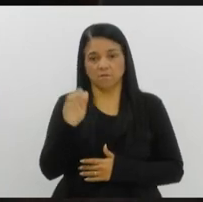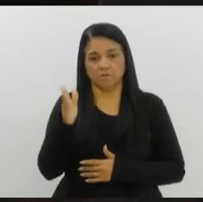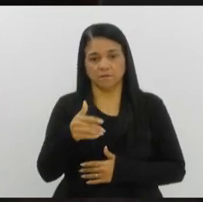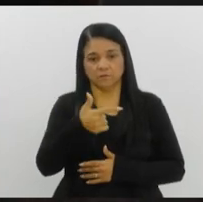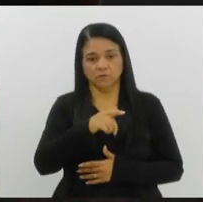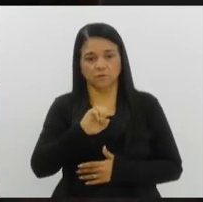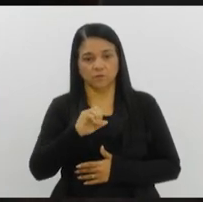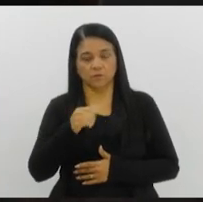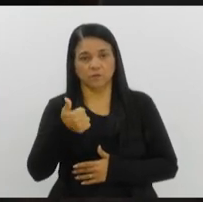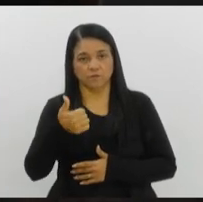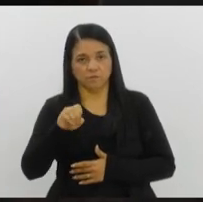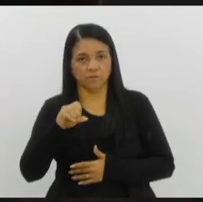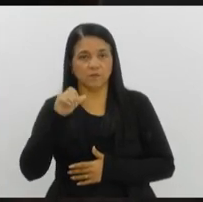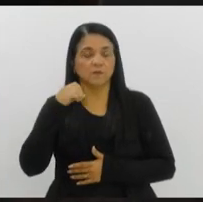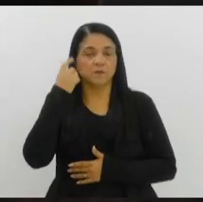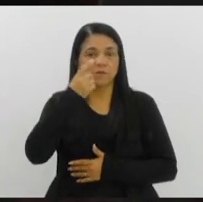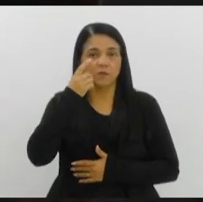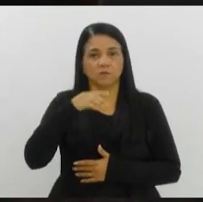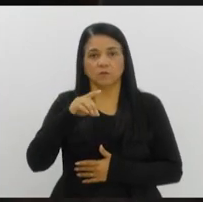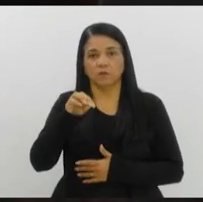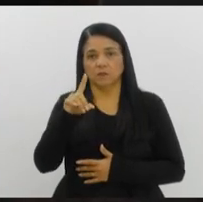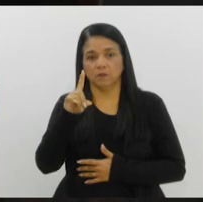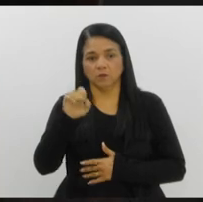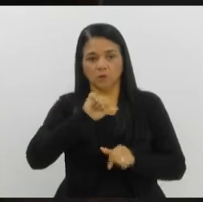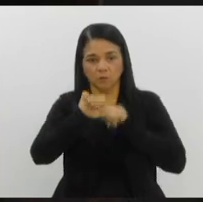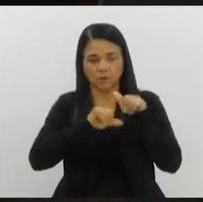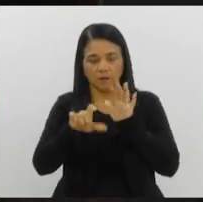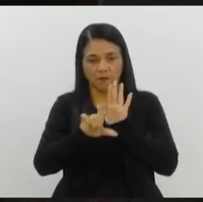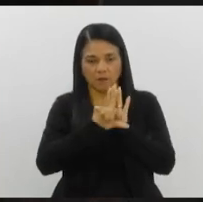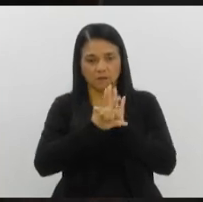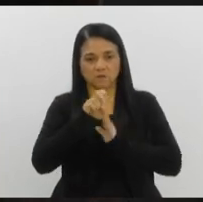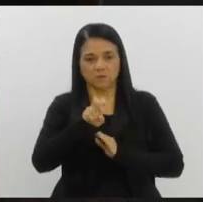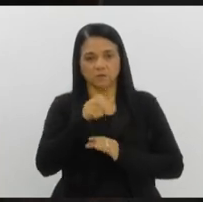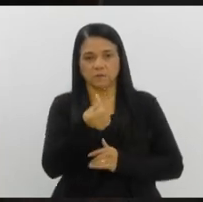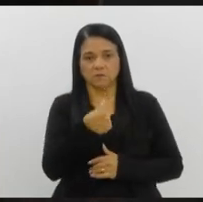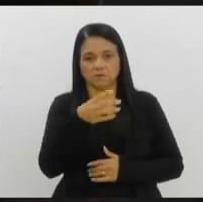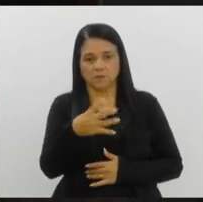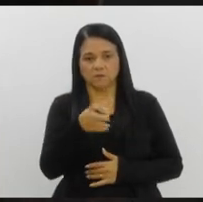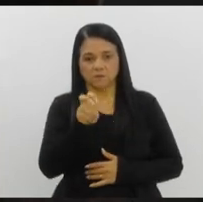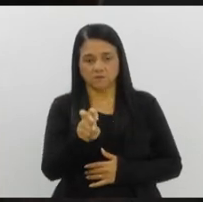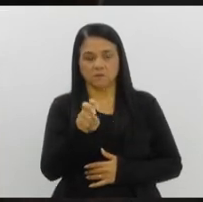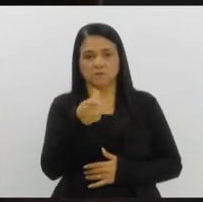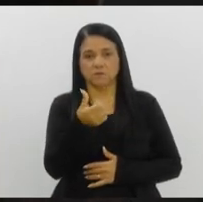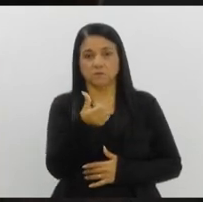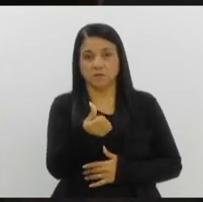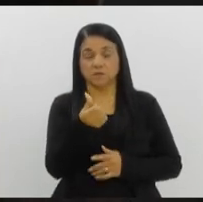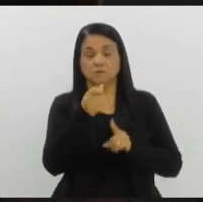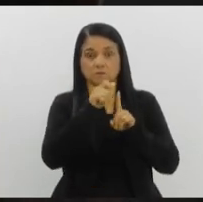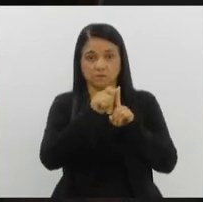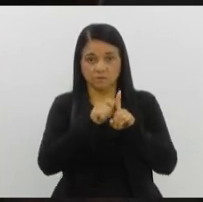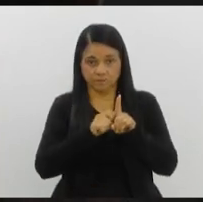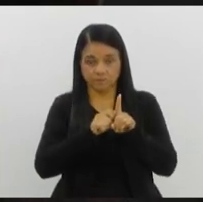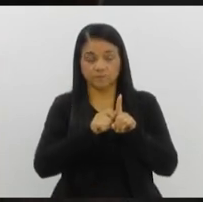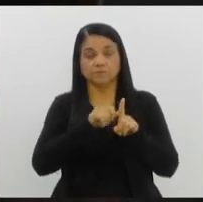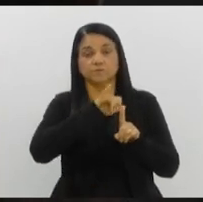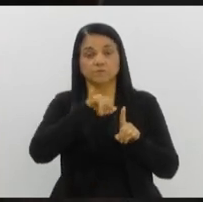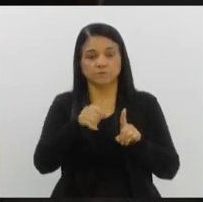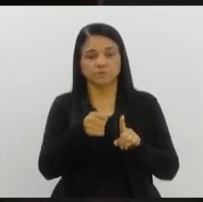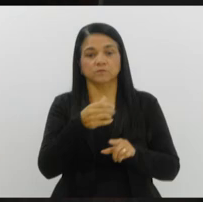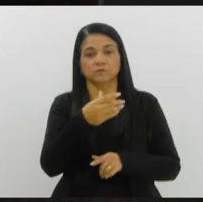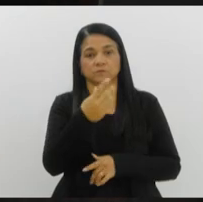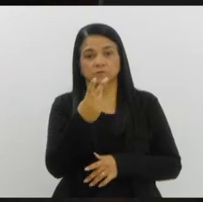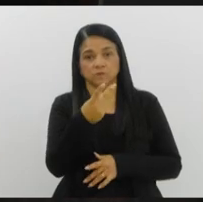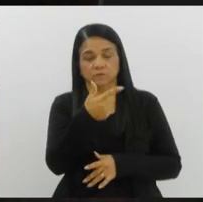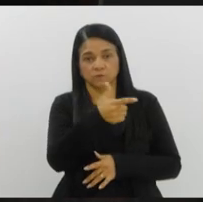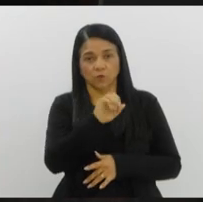Deodalto, que altera o anexo da lei 5.645, de 6 de janeiro de 2010, para incluir no calendário oficial do Estado do